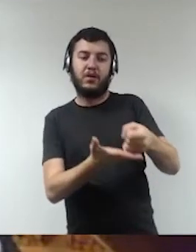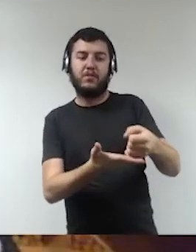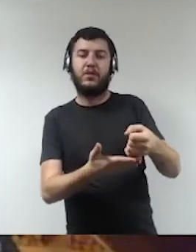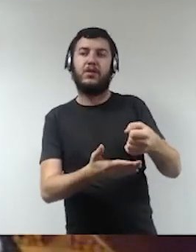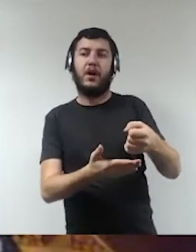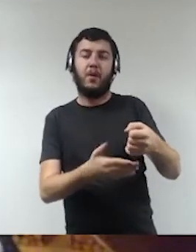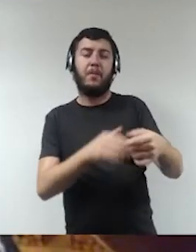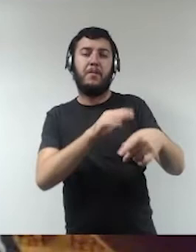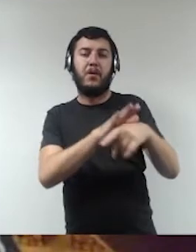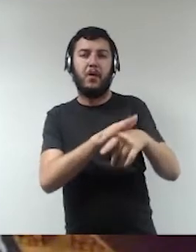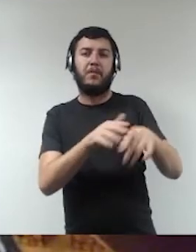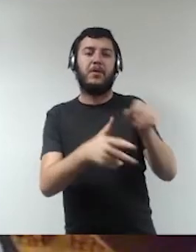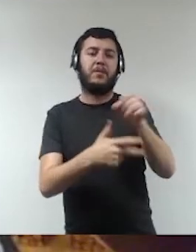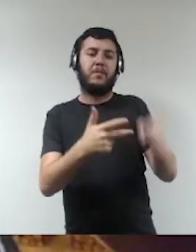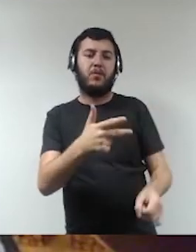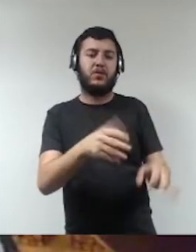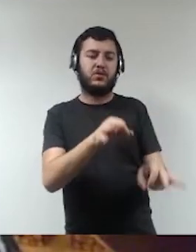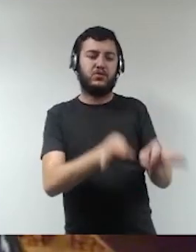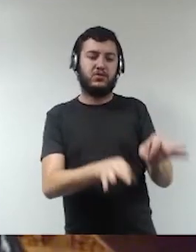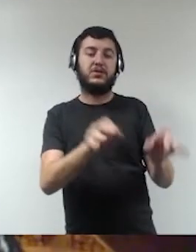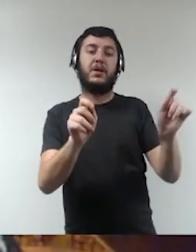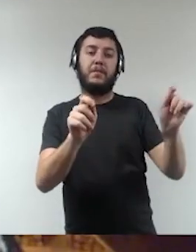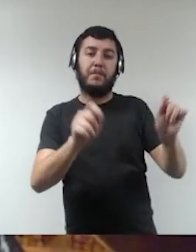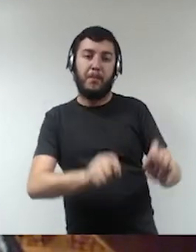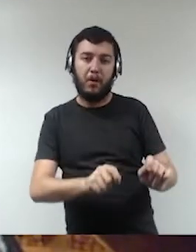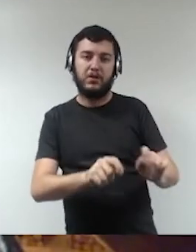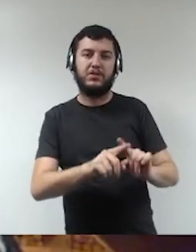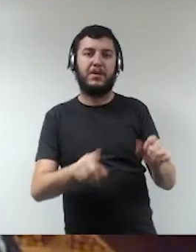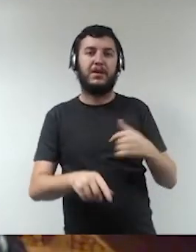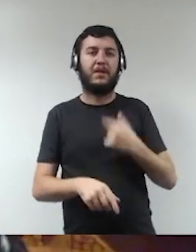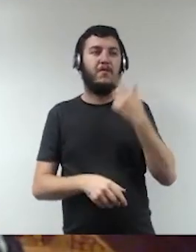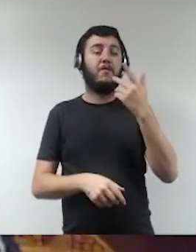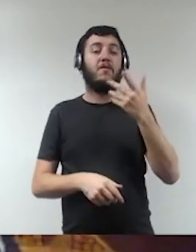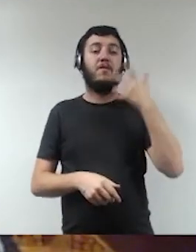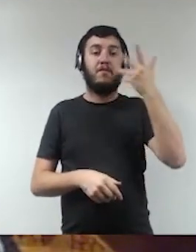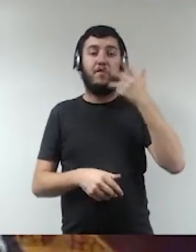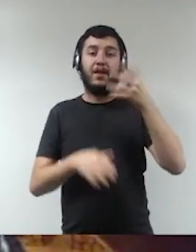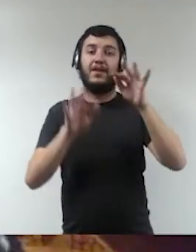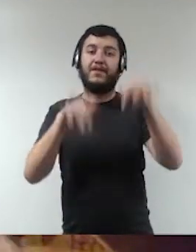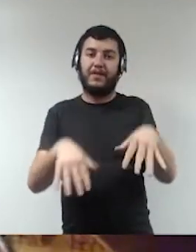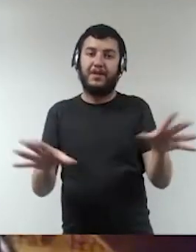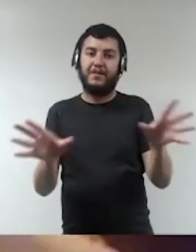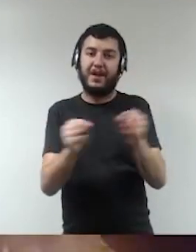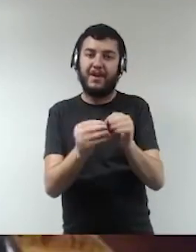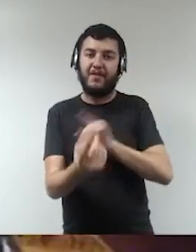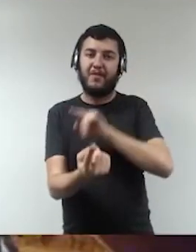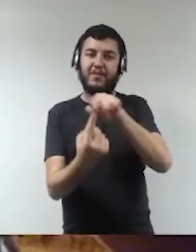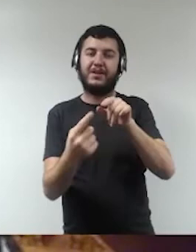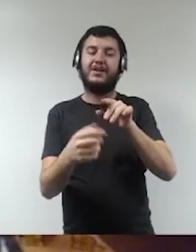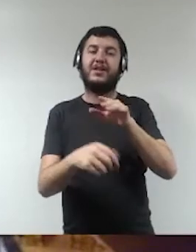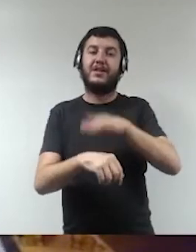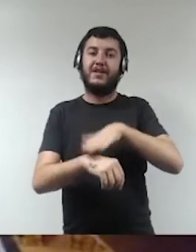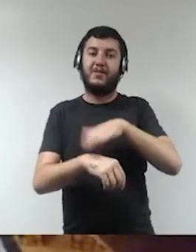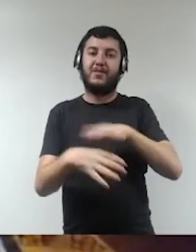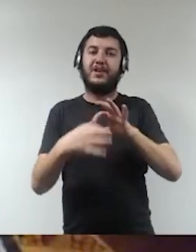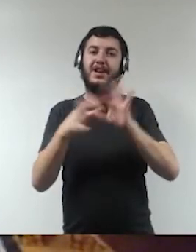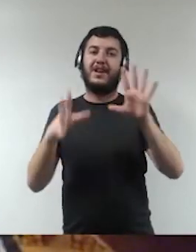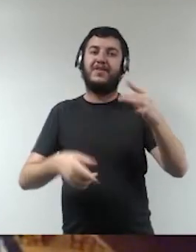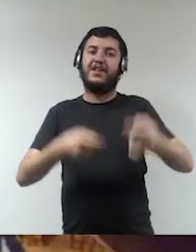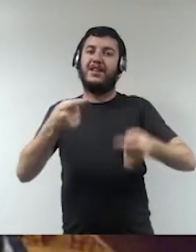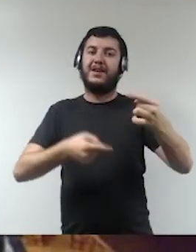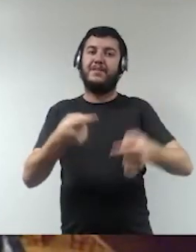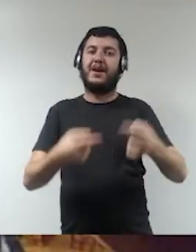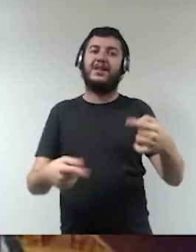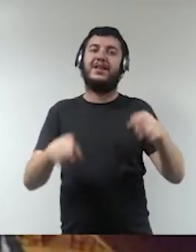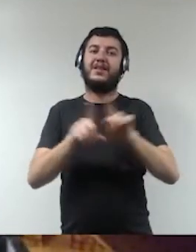num momento tão difícil como esse, né? Então, eu encerro a minha fala um pouco mais breve, mas para dar tempo da gente poder debater um pouco